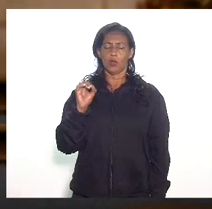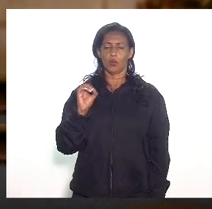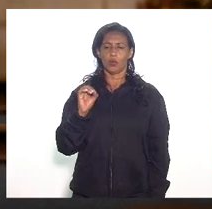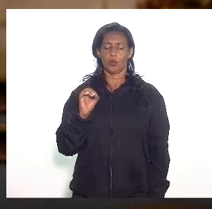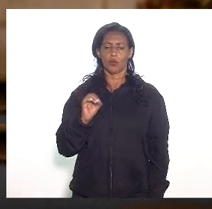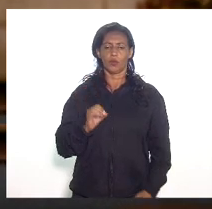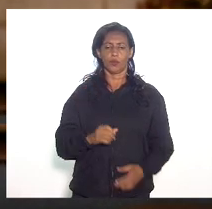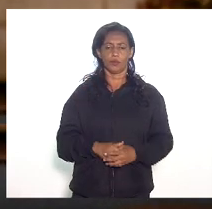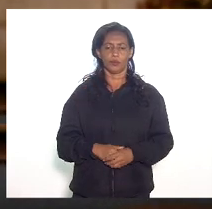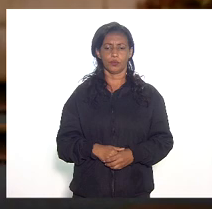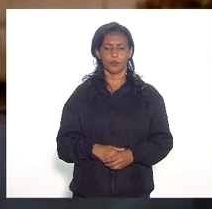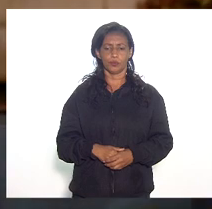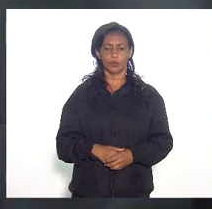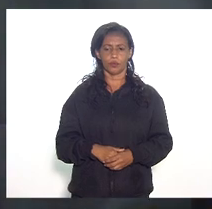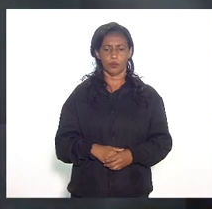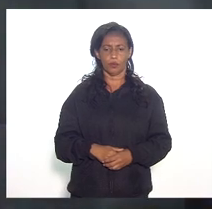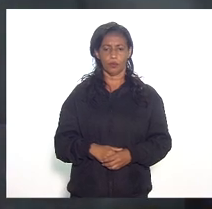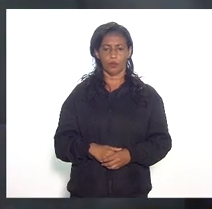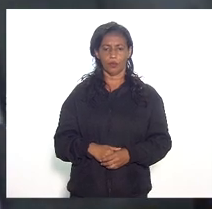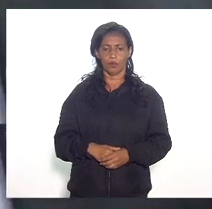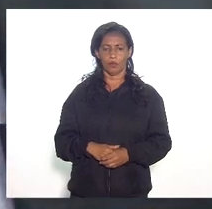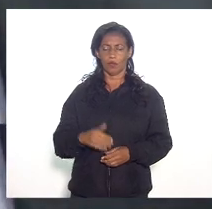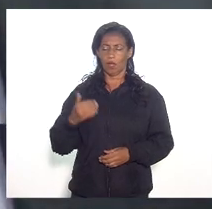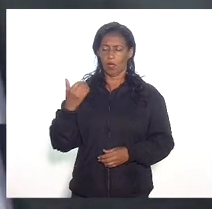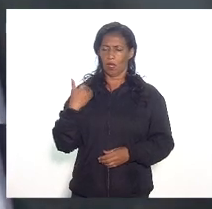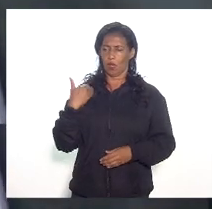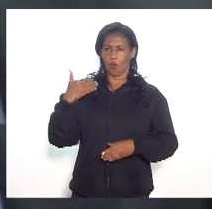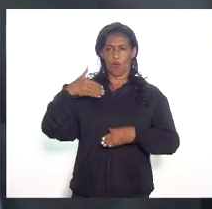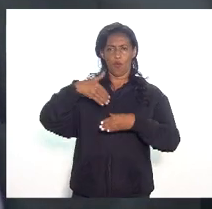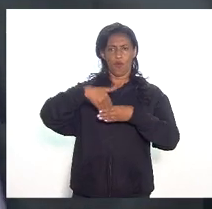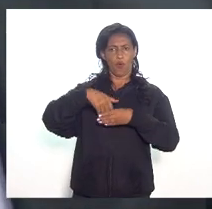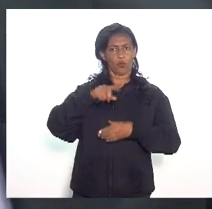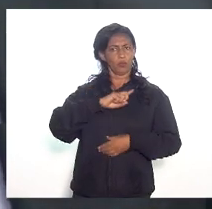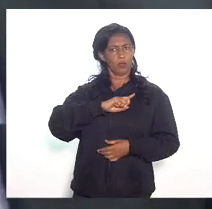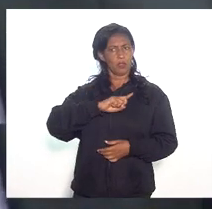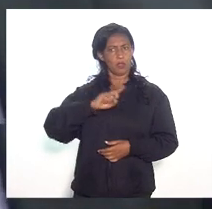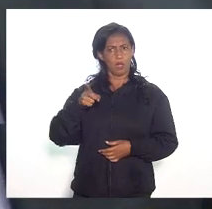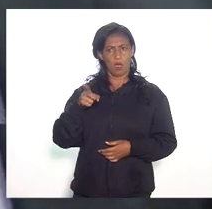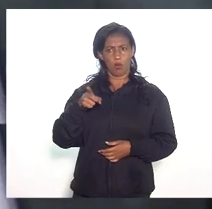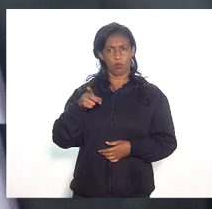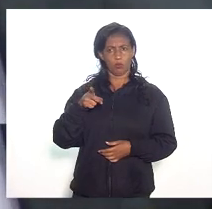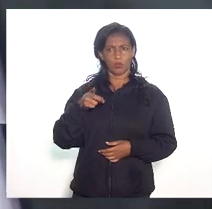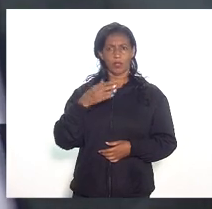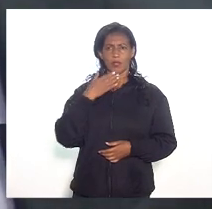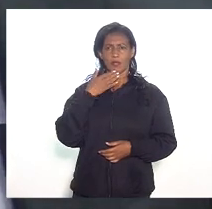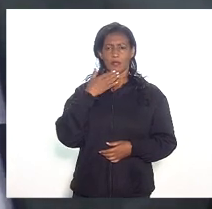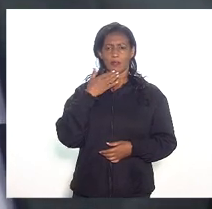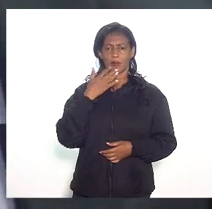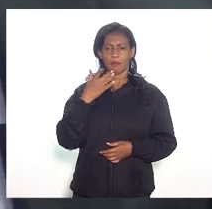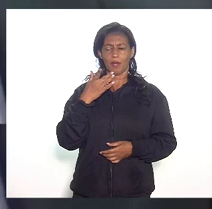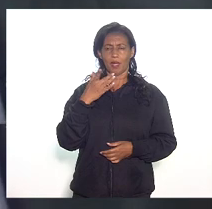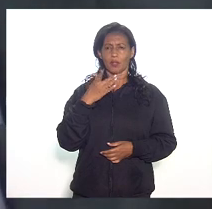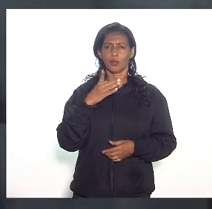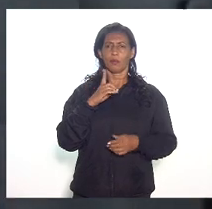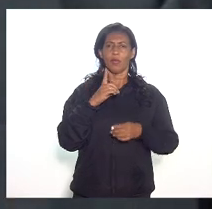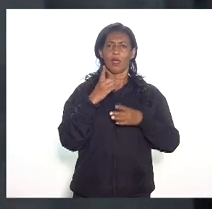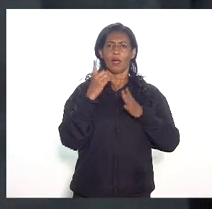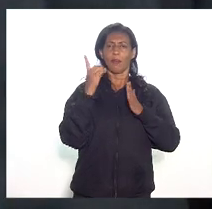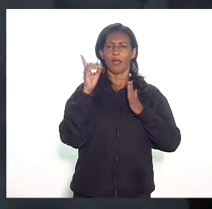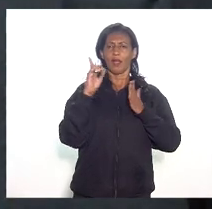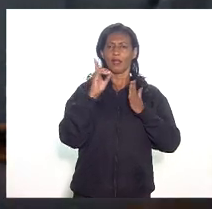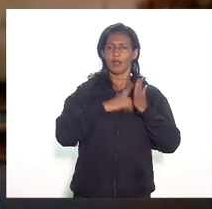senhor presidente eu voto não e peço a vossa excelência para a declaração de voto que me escreva por favor